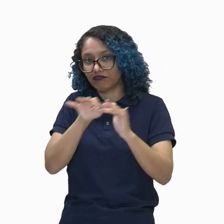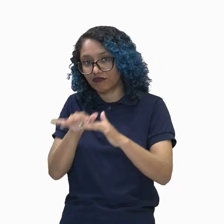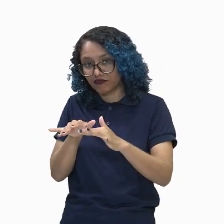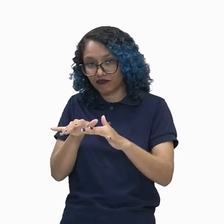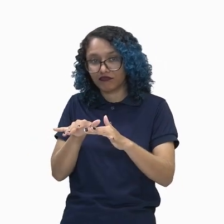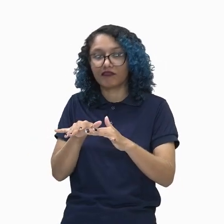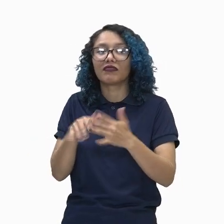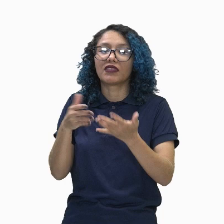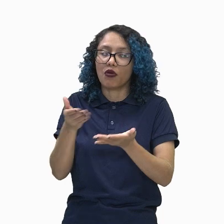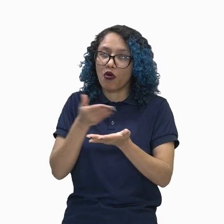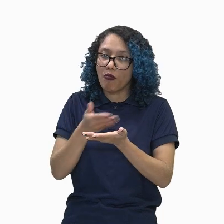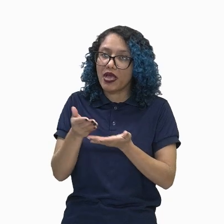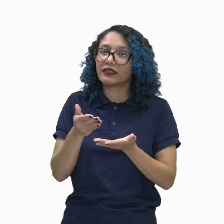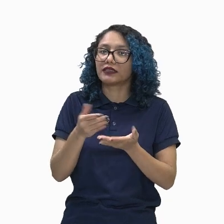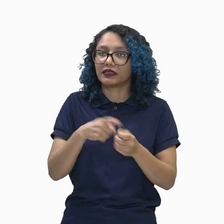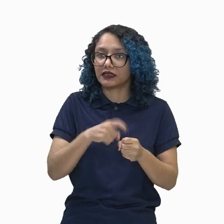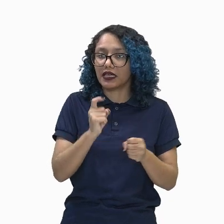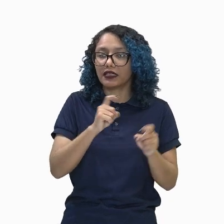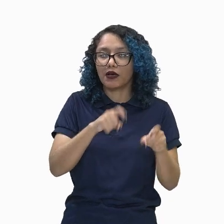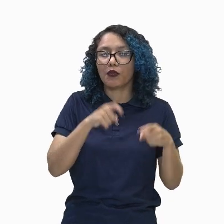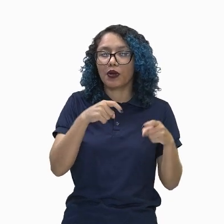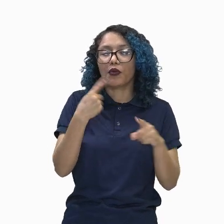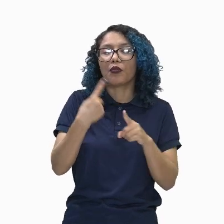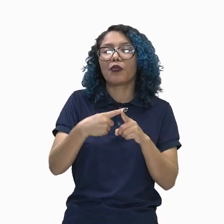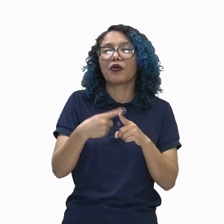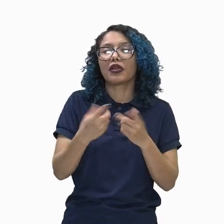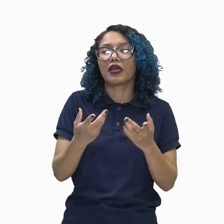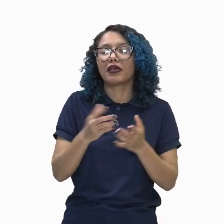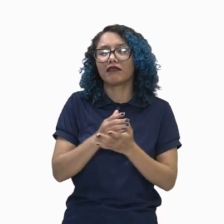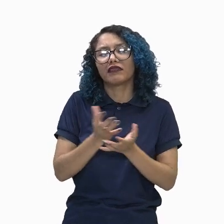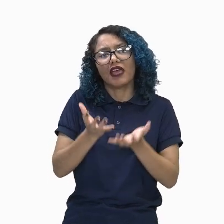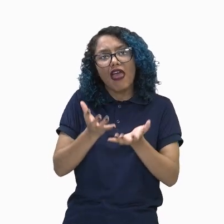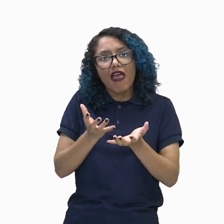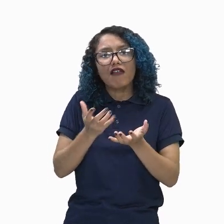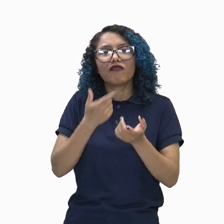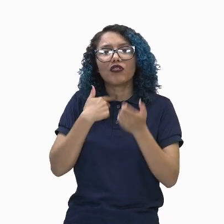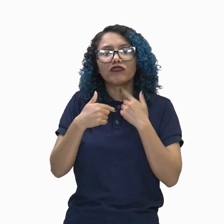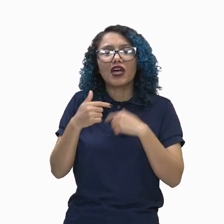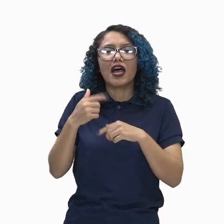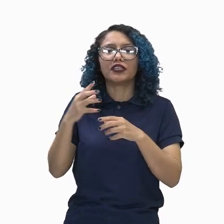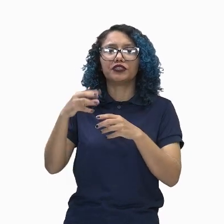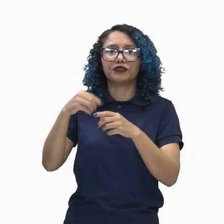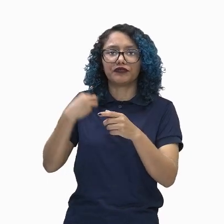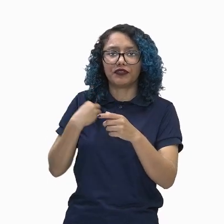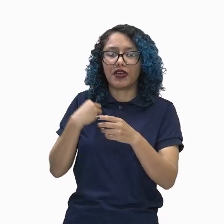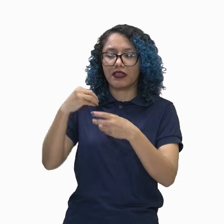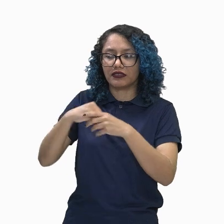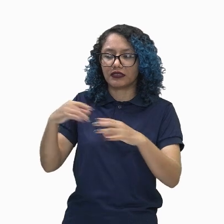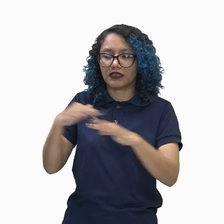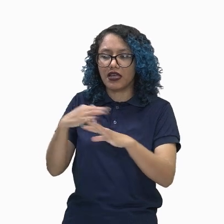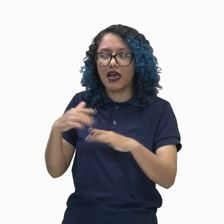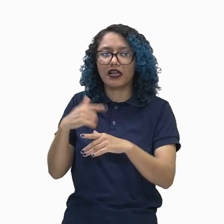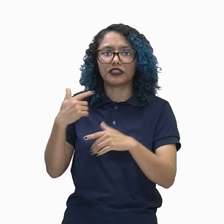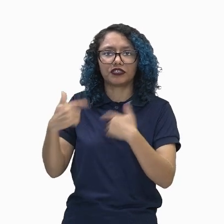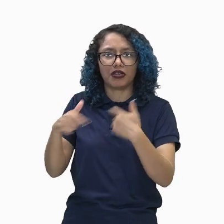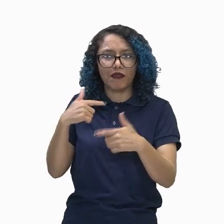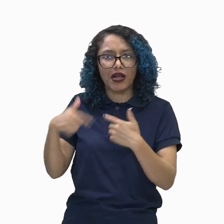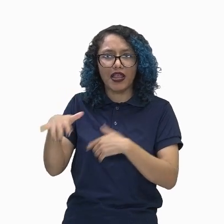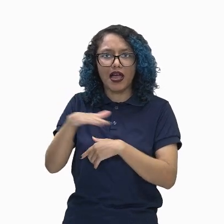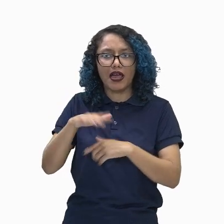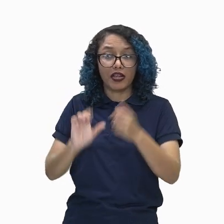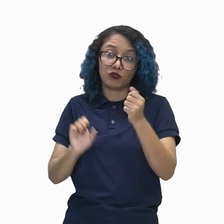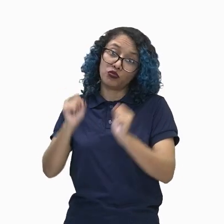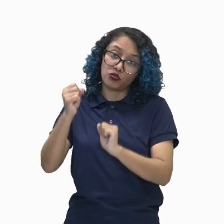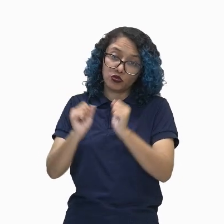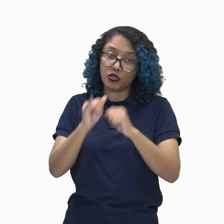de êxodo rural, porque as pessoas elas querem ir para as cidades, trabalhar, pegar a parte das indústrias também. Então, o